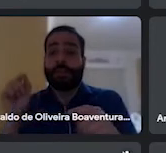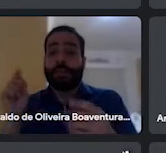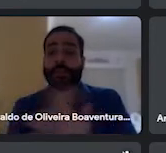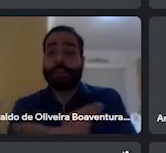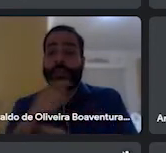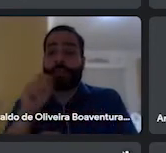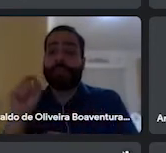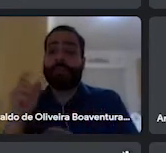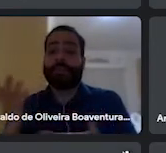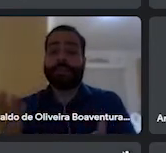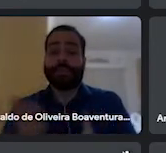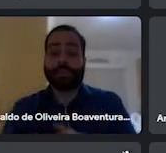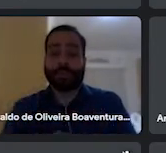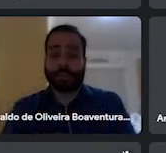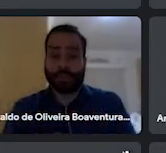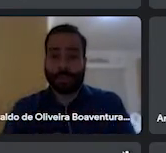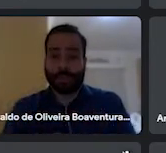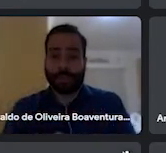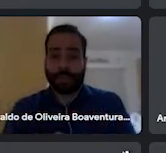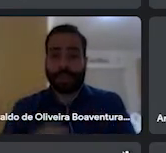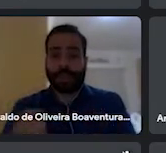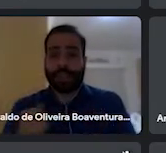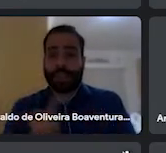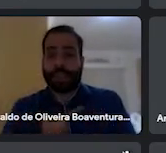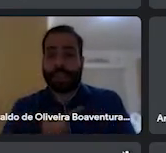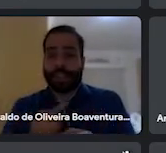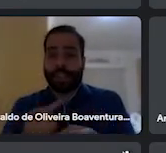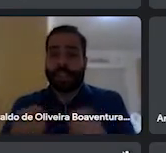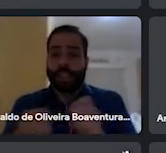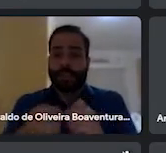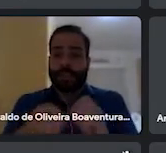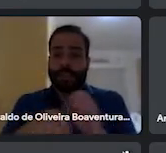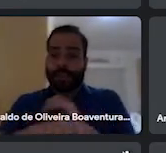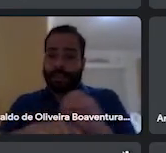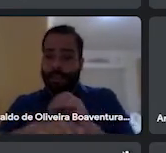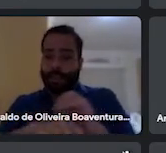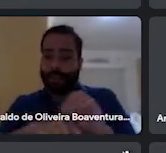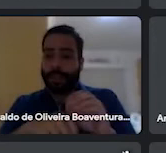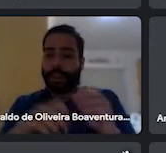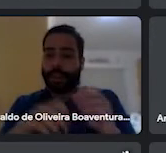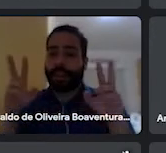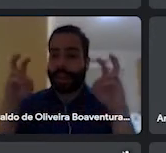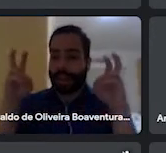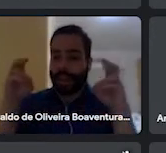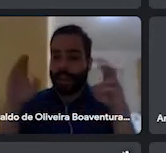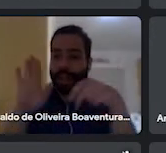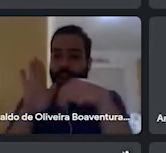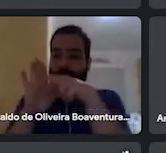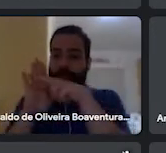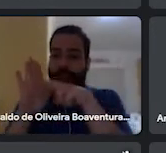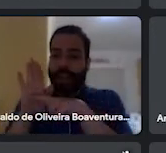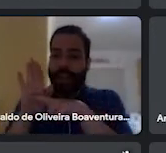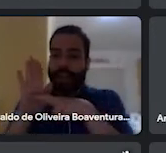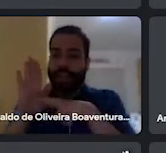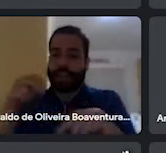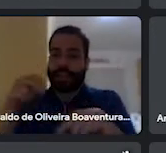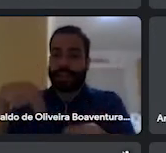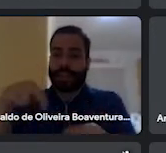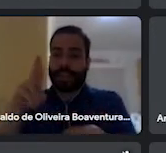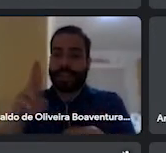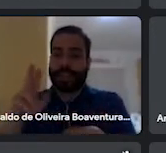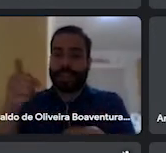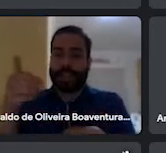Barroso, a gente está tendo um treinamento de NR10. Não. Nós estamos tendo aqui o